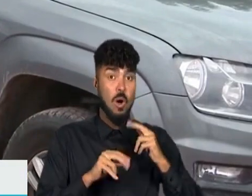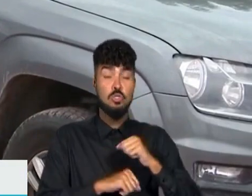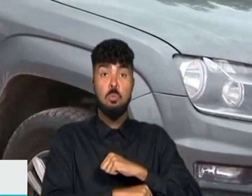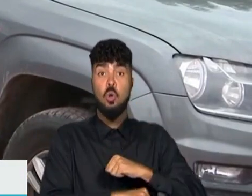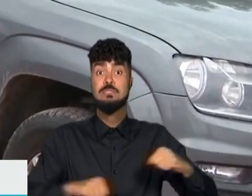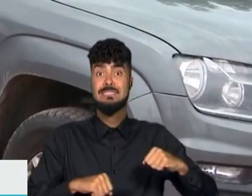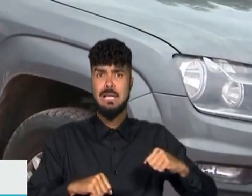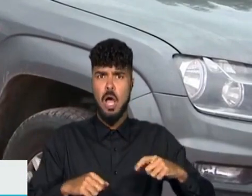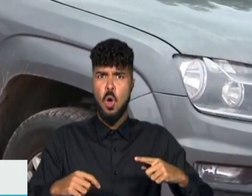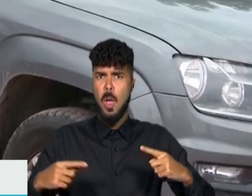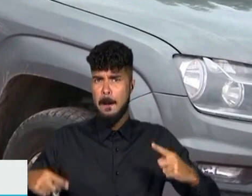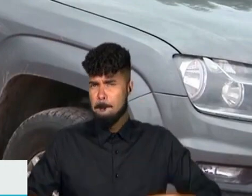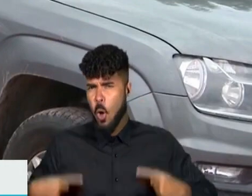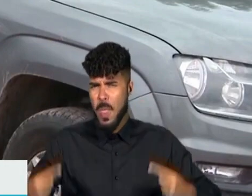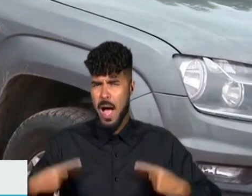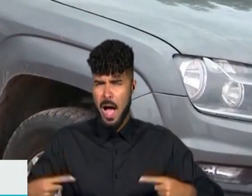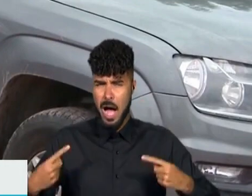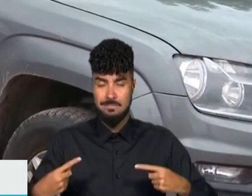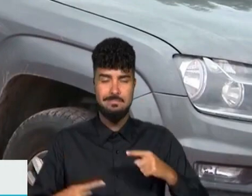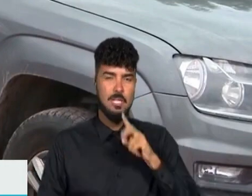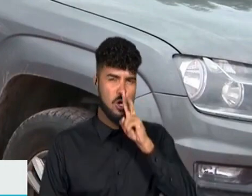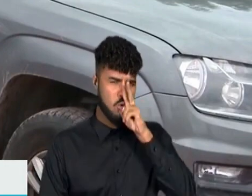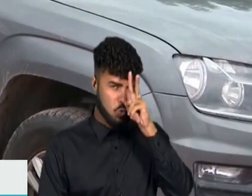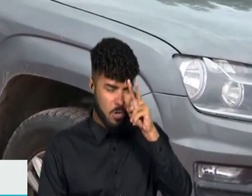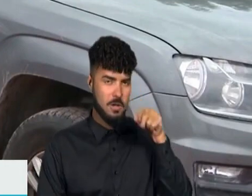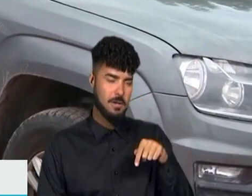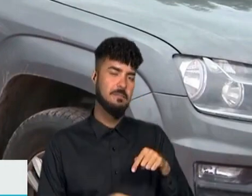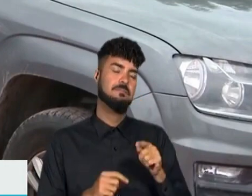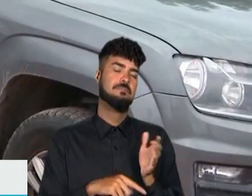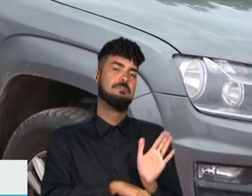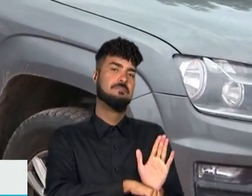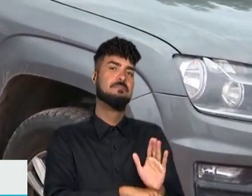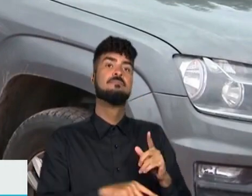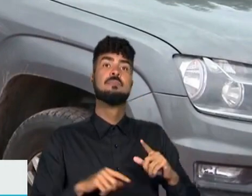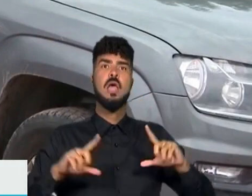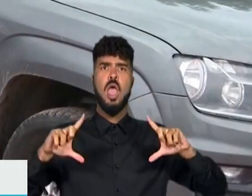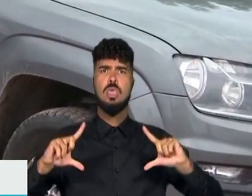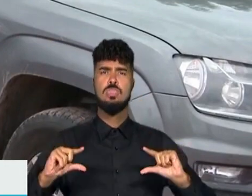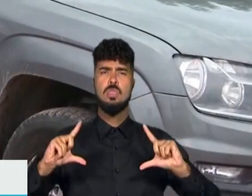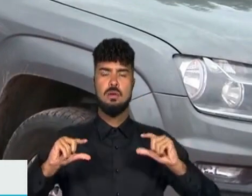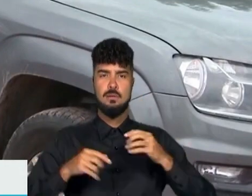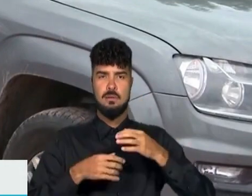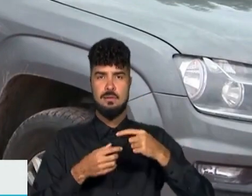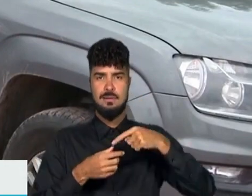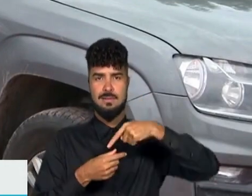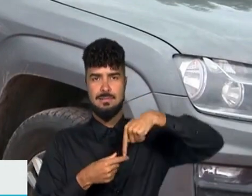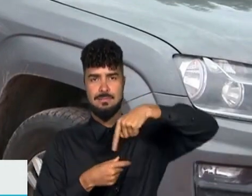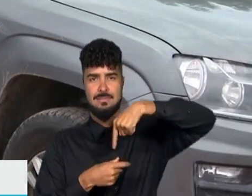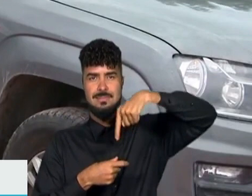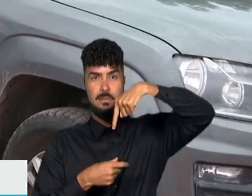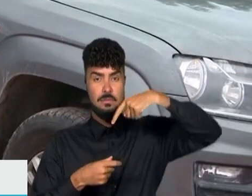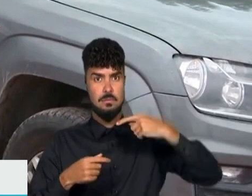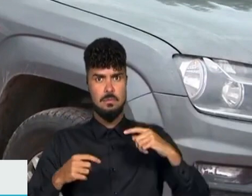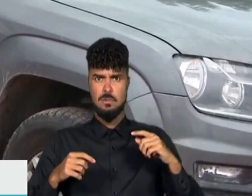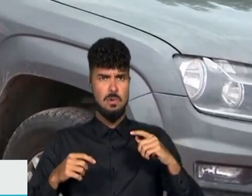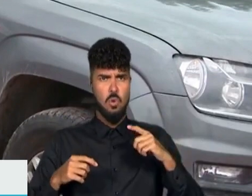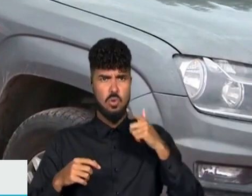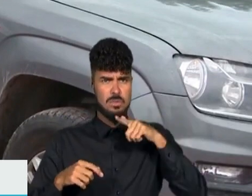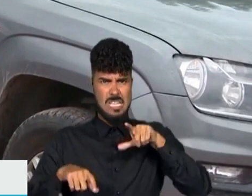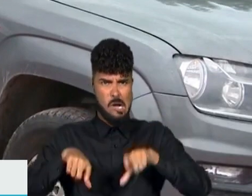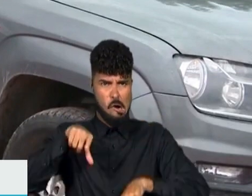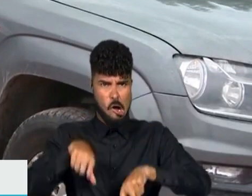Então isso faz toda a diferença, combinado com uma suspensão fora do sério. Ele consegue andar em